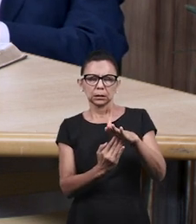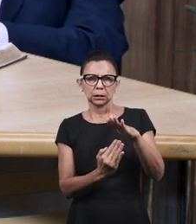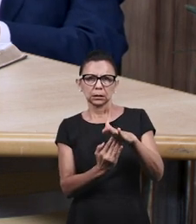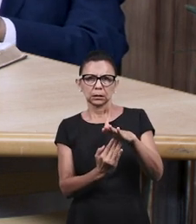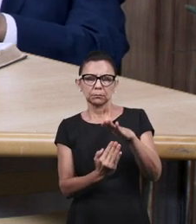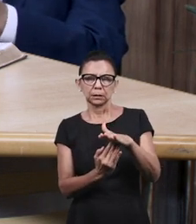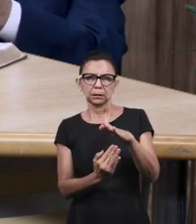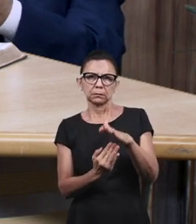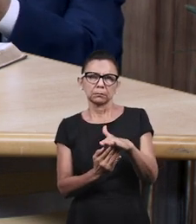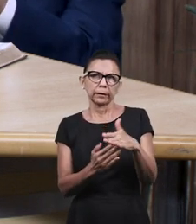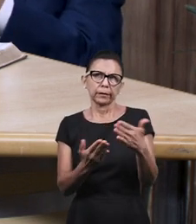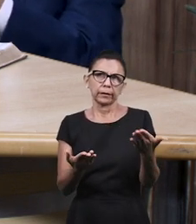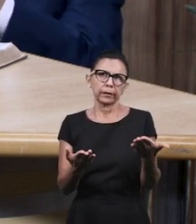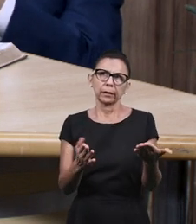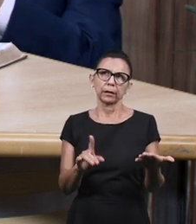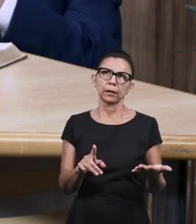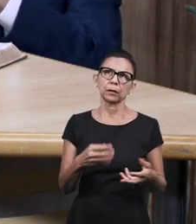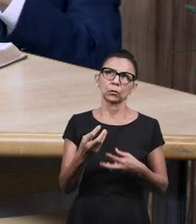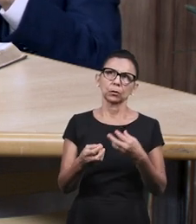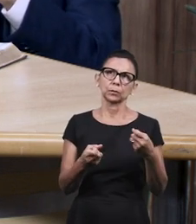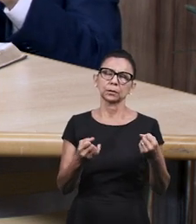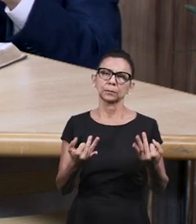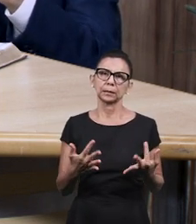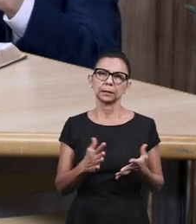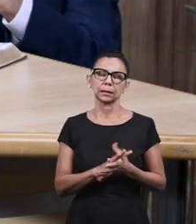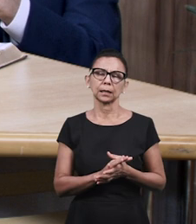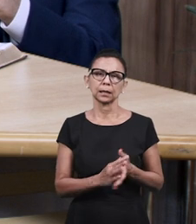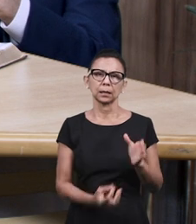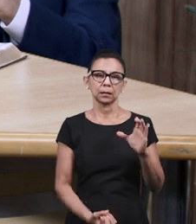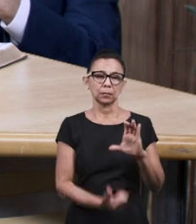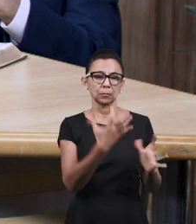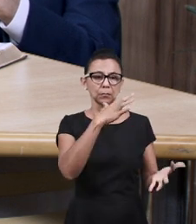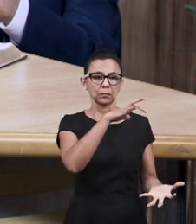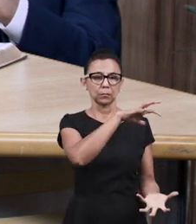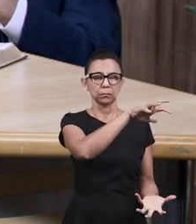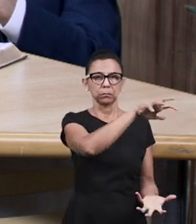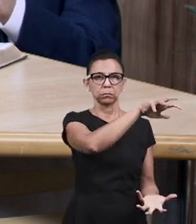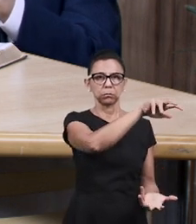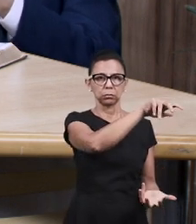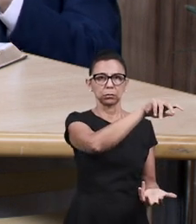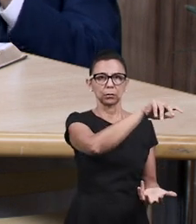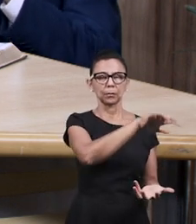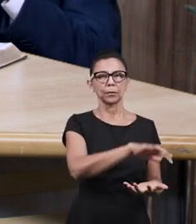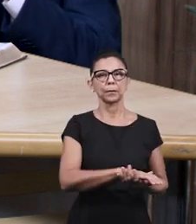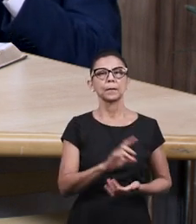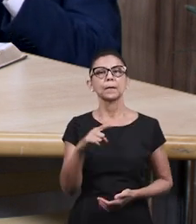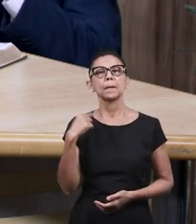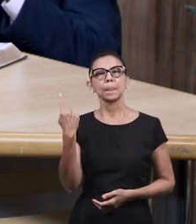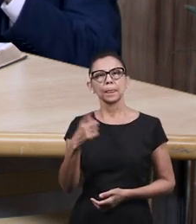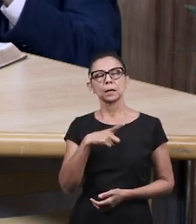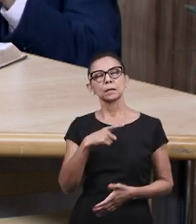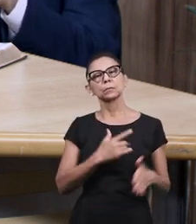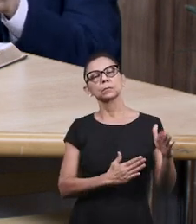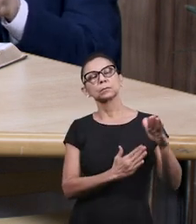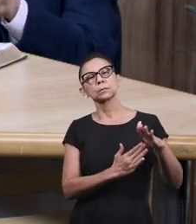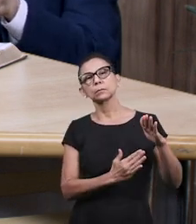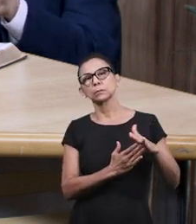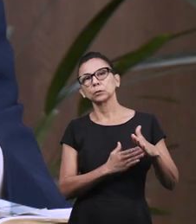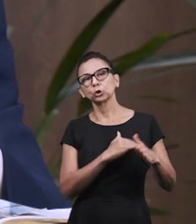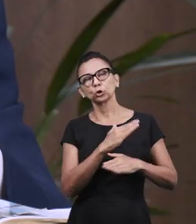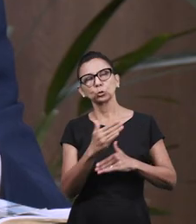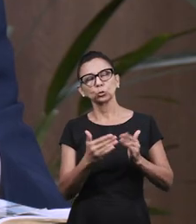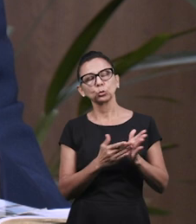limitações. Vamos dizer assim, o universo criador é onde nós temos nossos